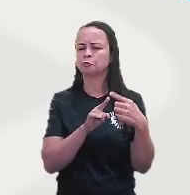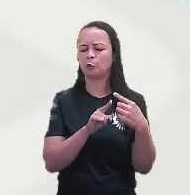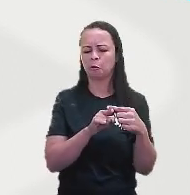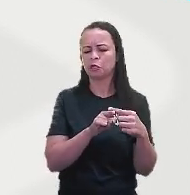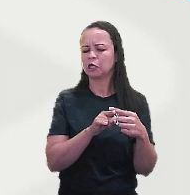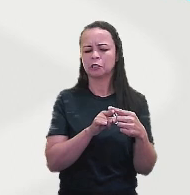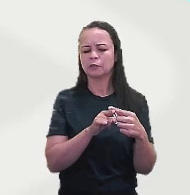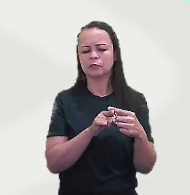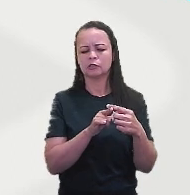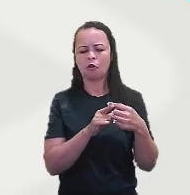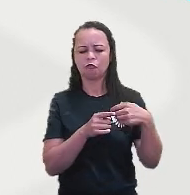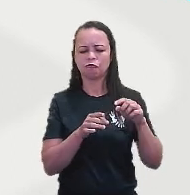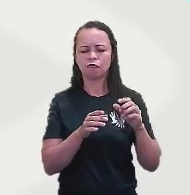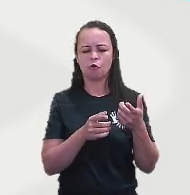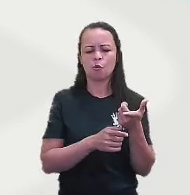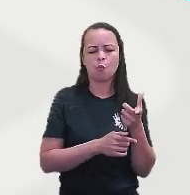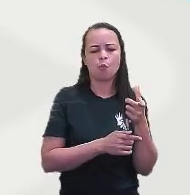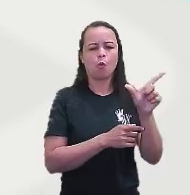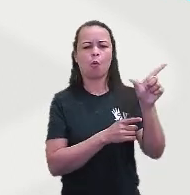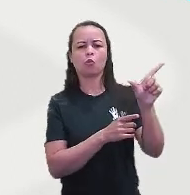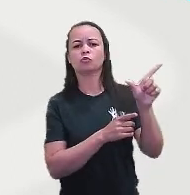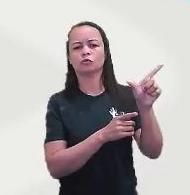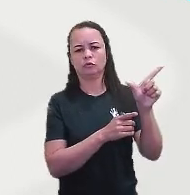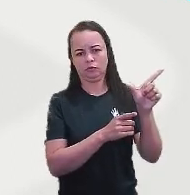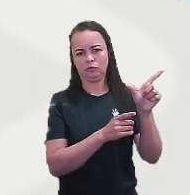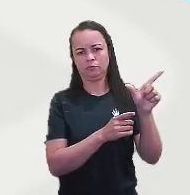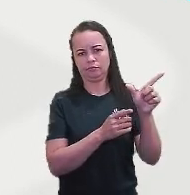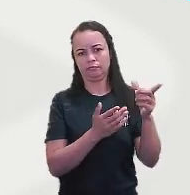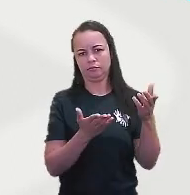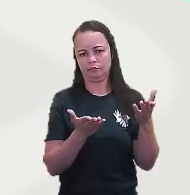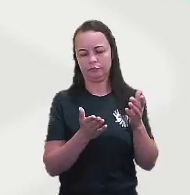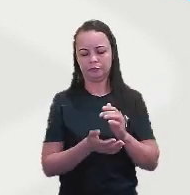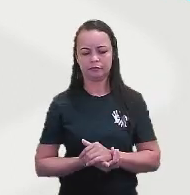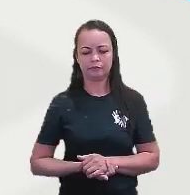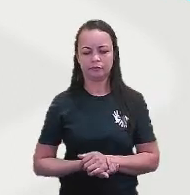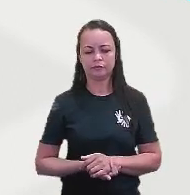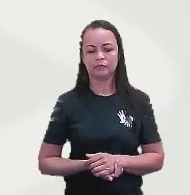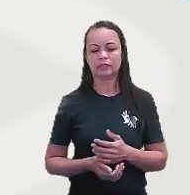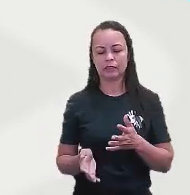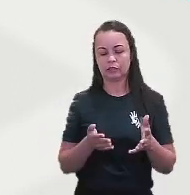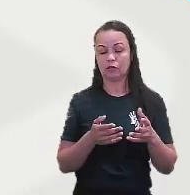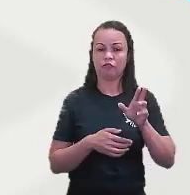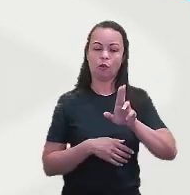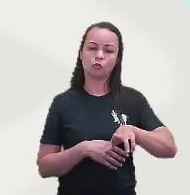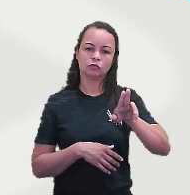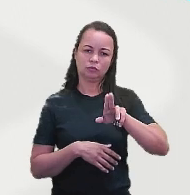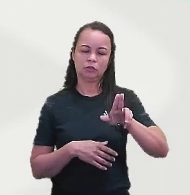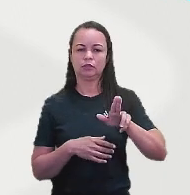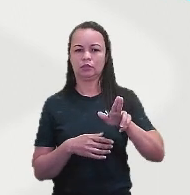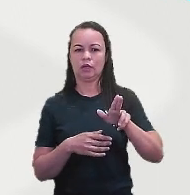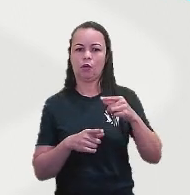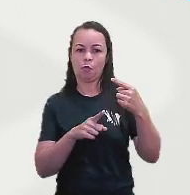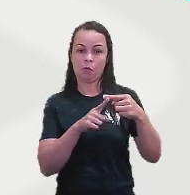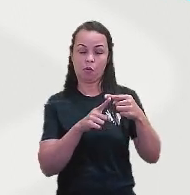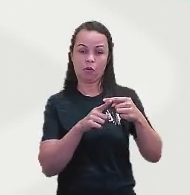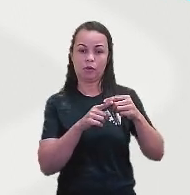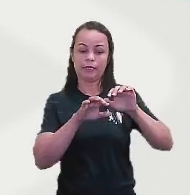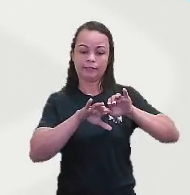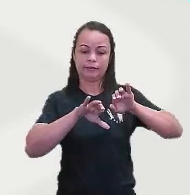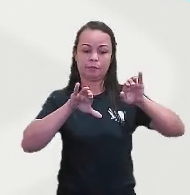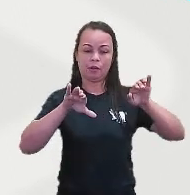razão pela qual se premiou. Então, a gente vai utilizar esse porquê separado sem acento no meio da